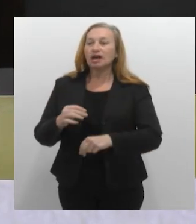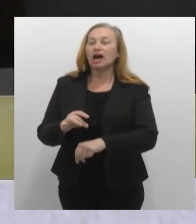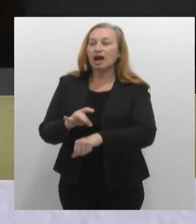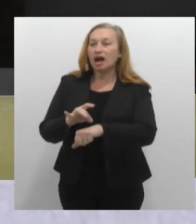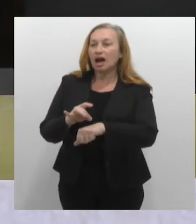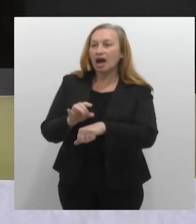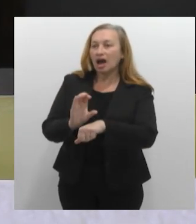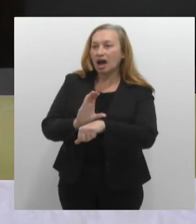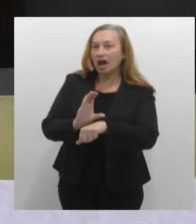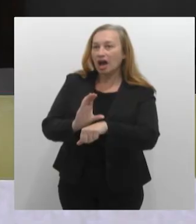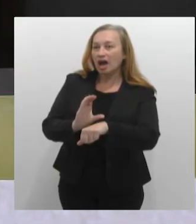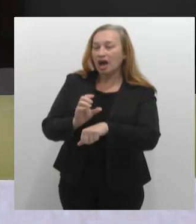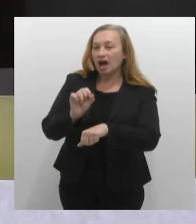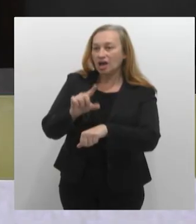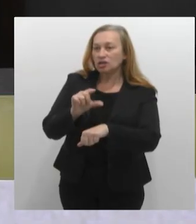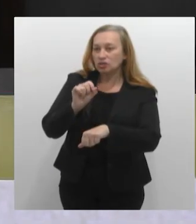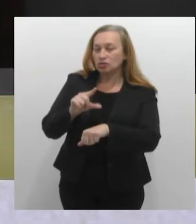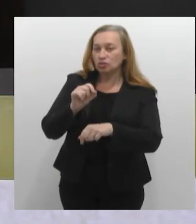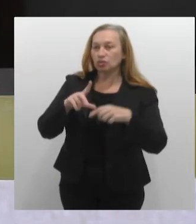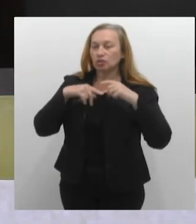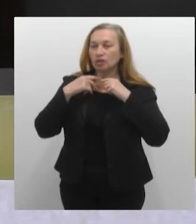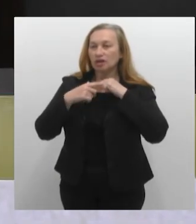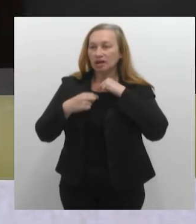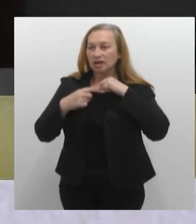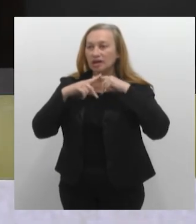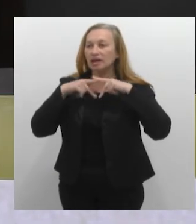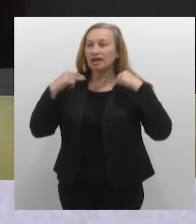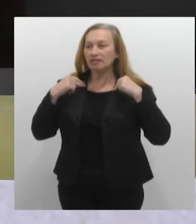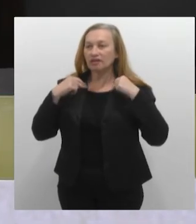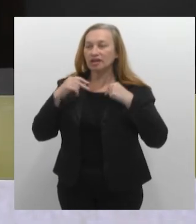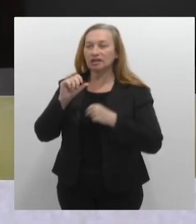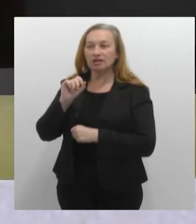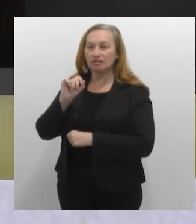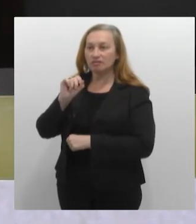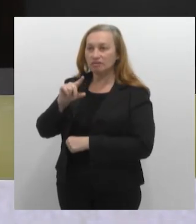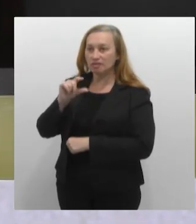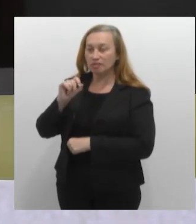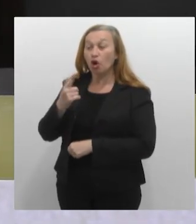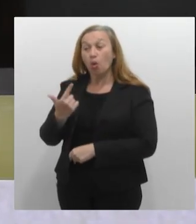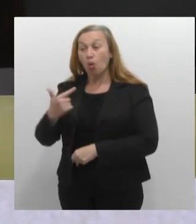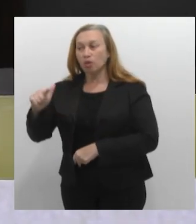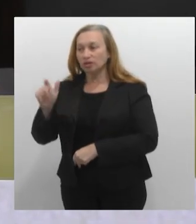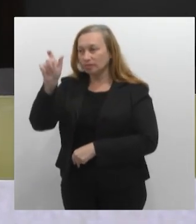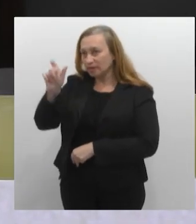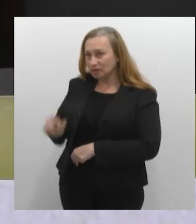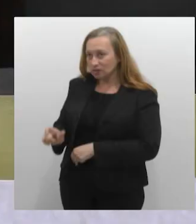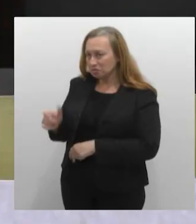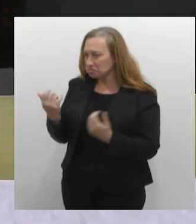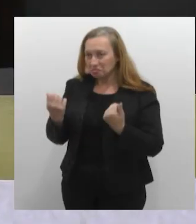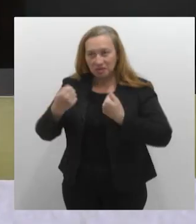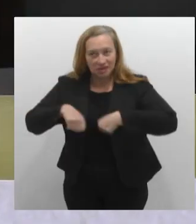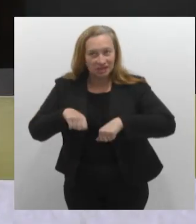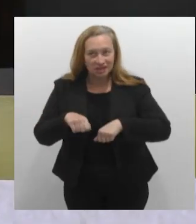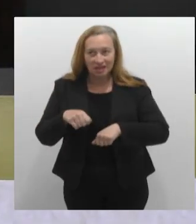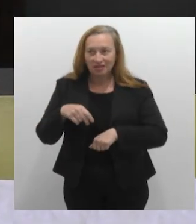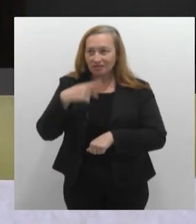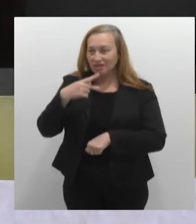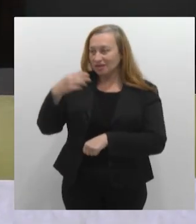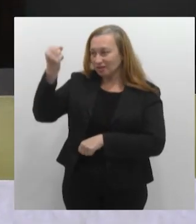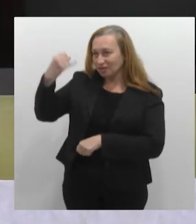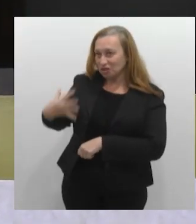gravata vermelha. E, bom, outra pessoa que estará aqui, ele nem precisa fazer a